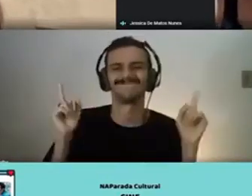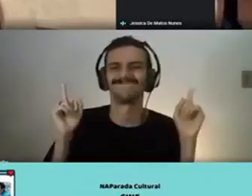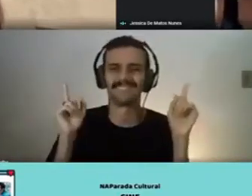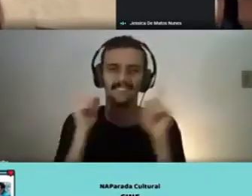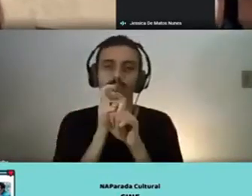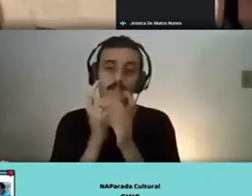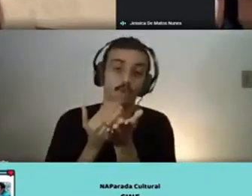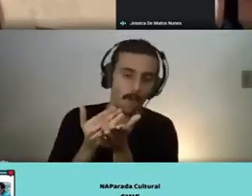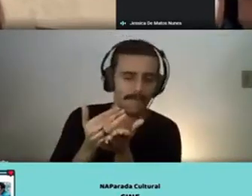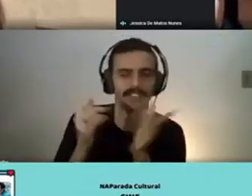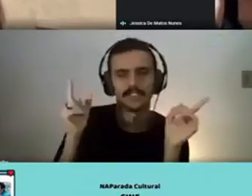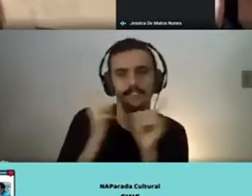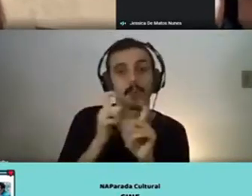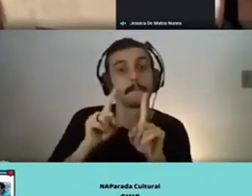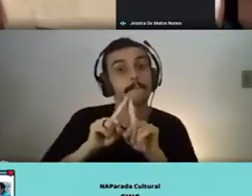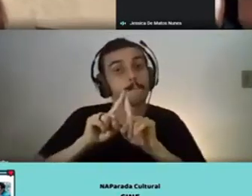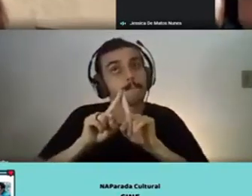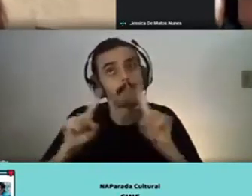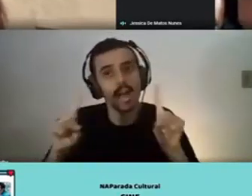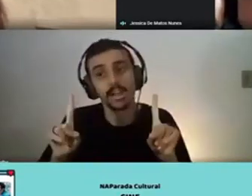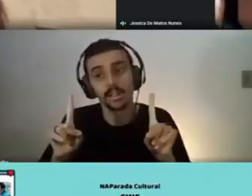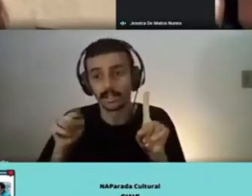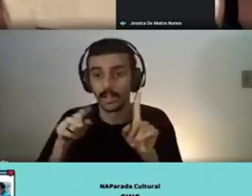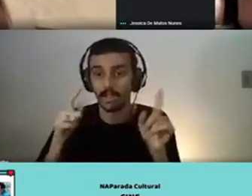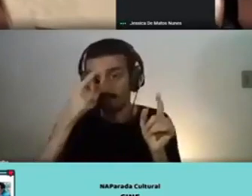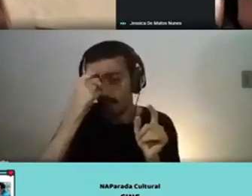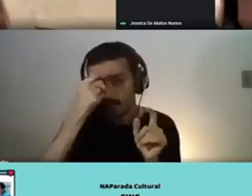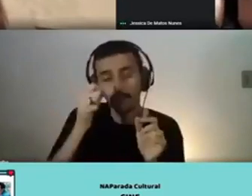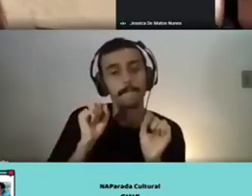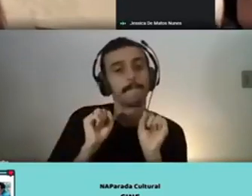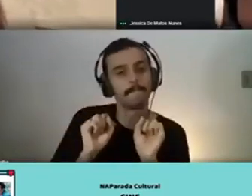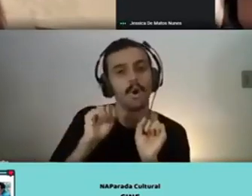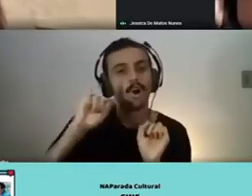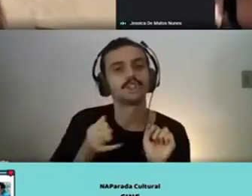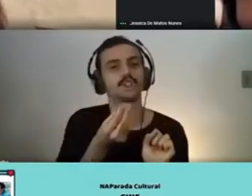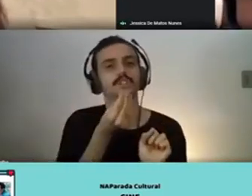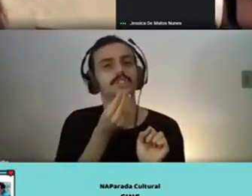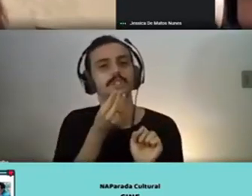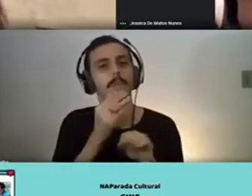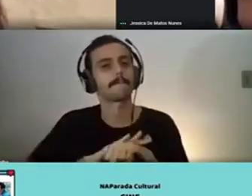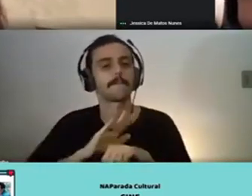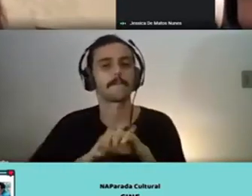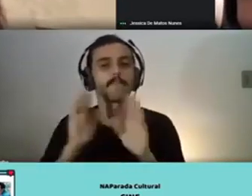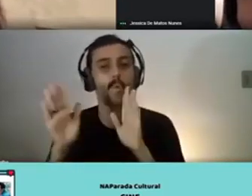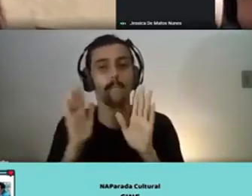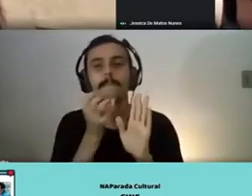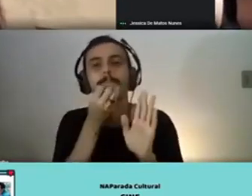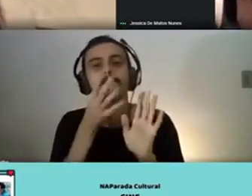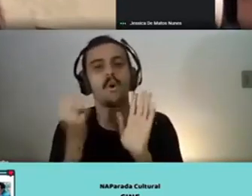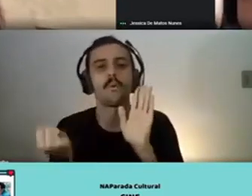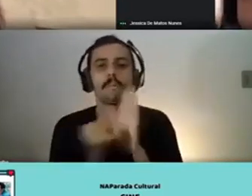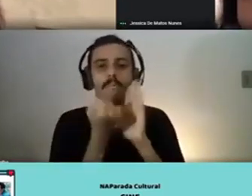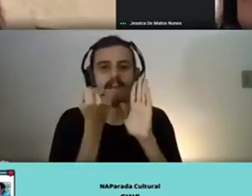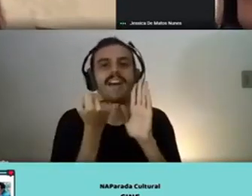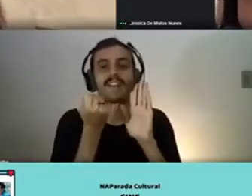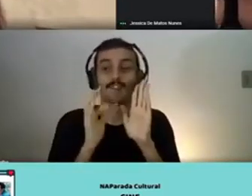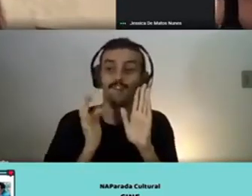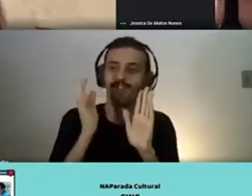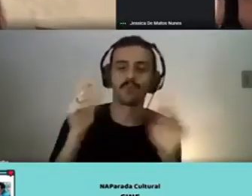ser boa, né? Tem essa possibilidade de ser algo bom, de ser algo que a gente curta, de que a gente sinta saudades depois.